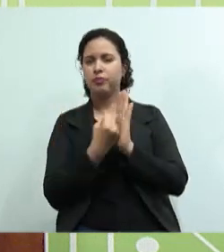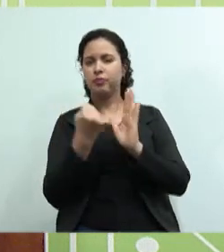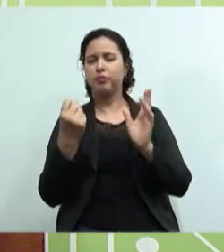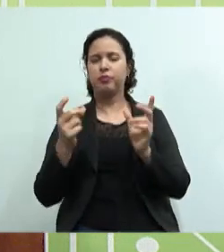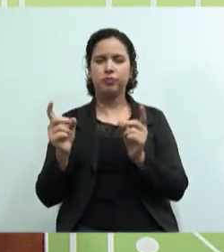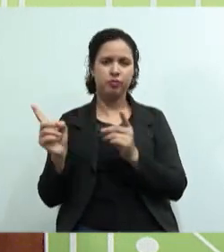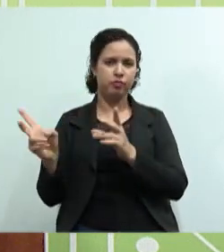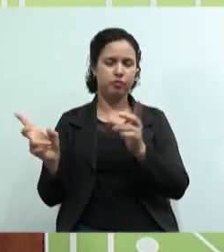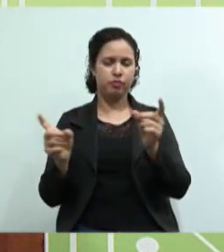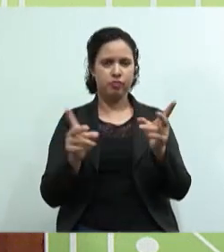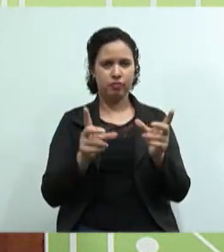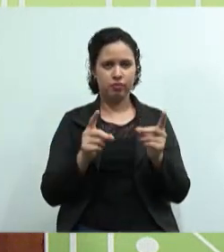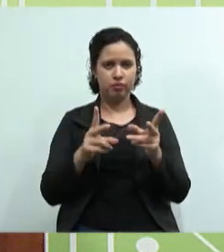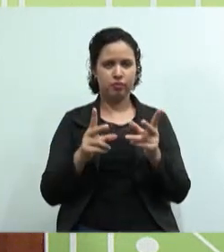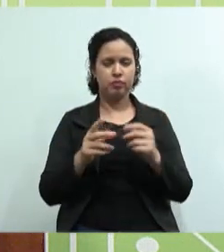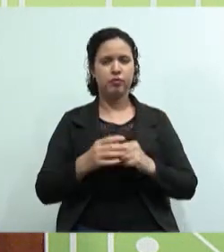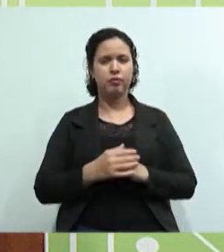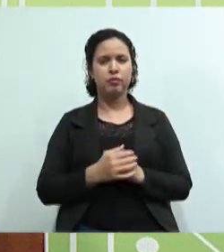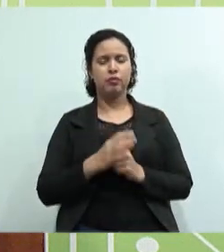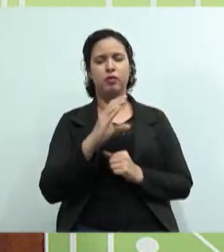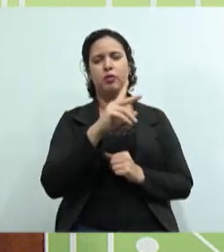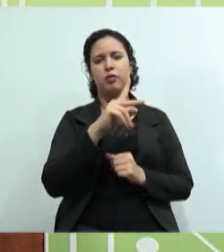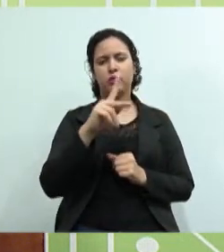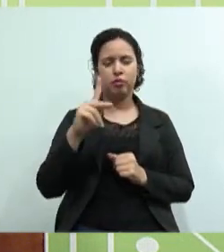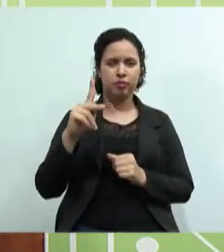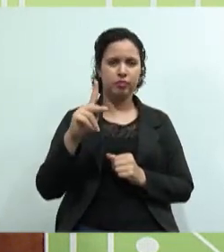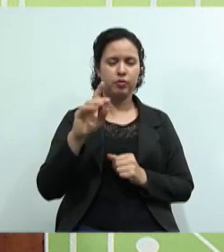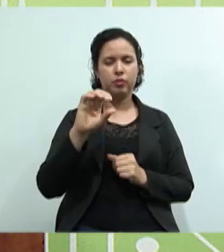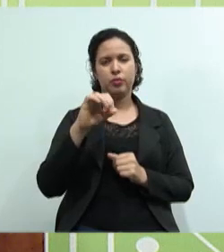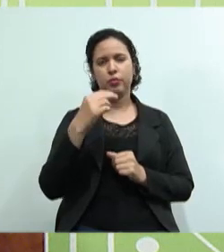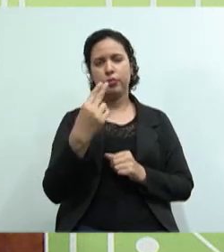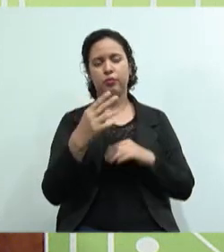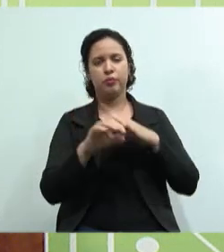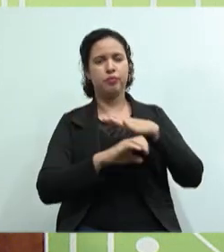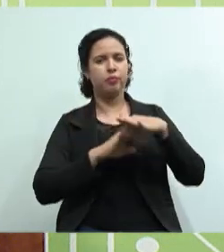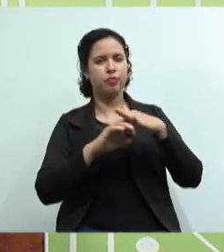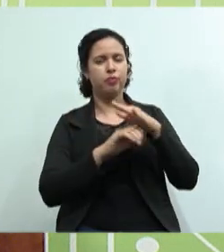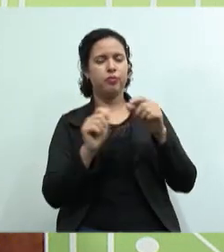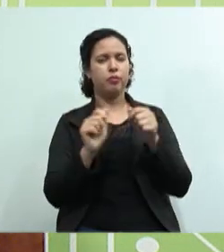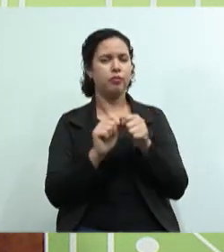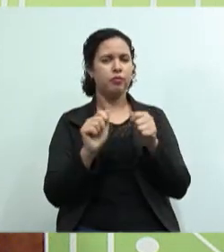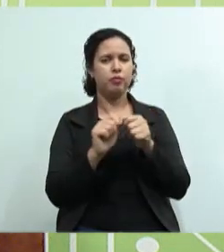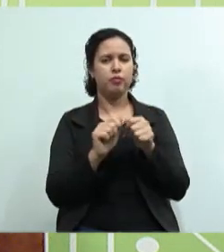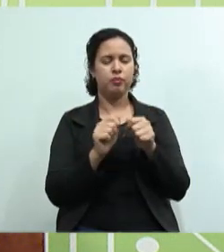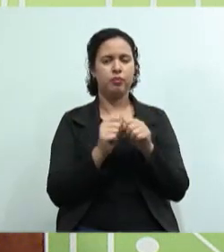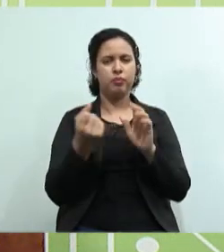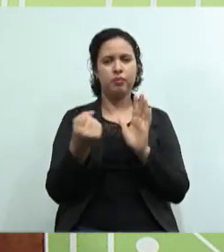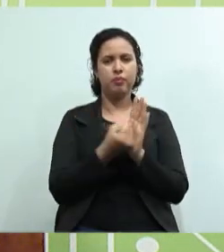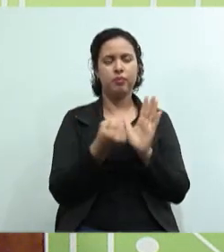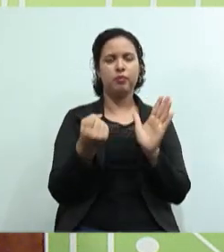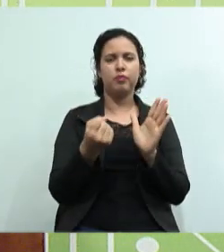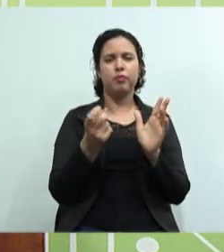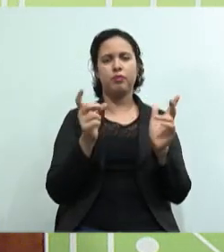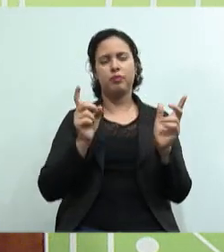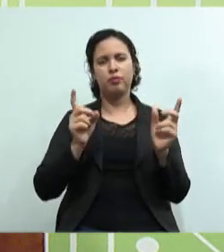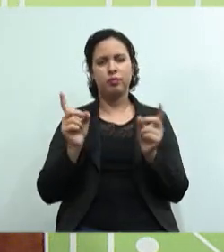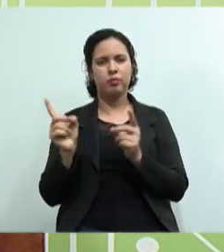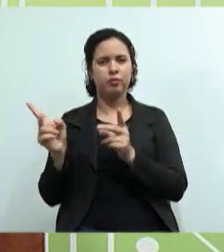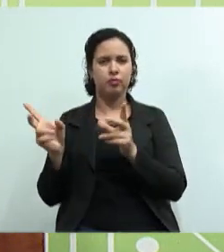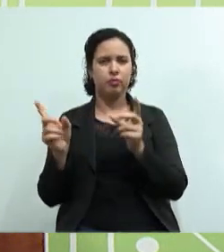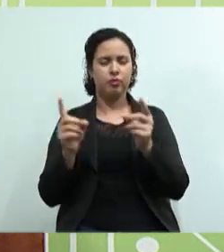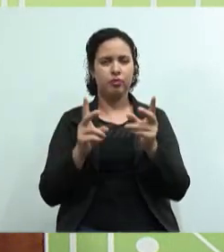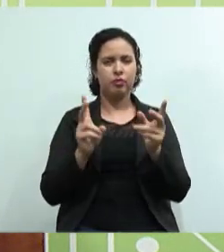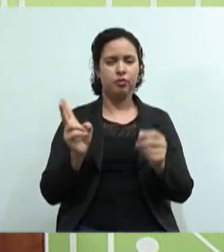quando a cooperativa ou a empresa, uma organização, vai formar o preço de venda do seu produto, do doce,